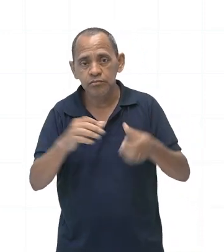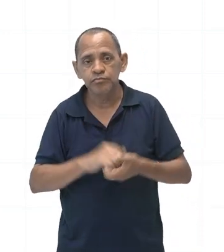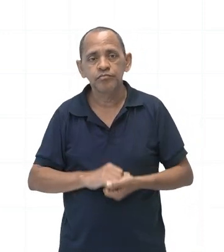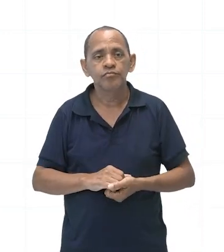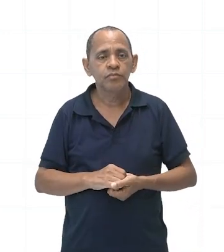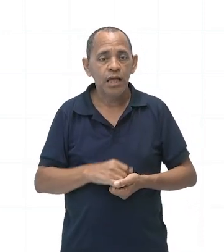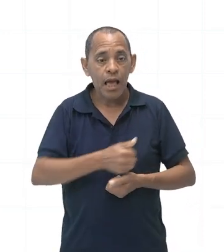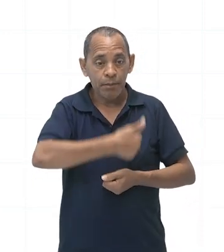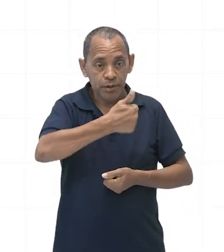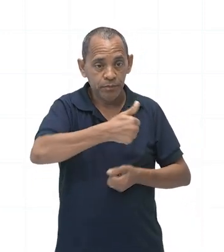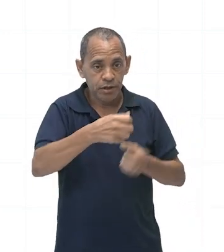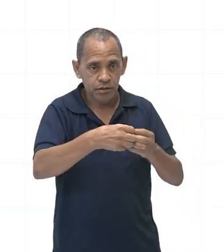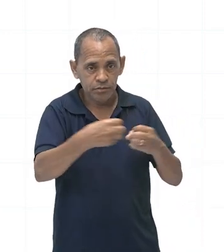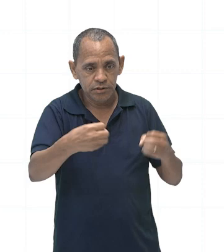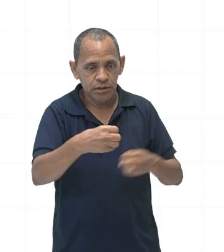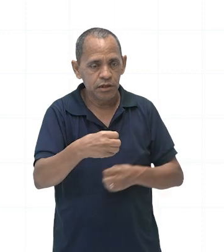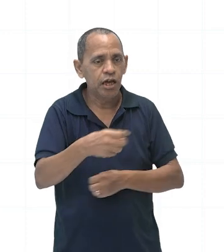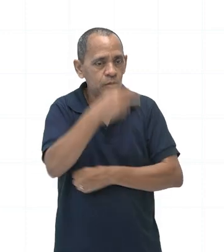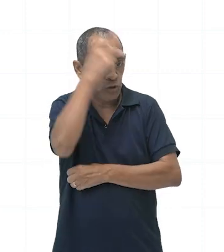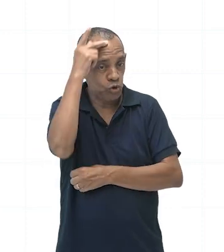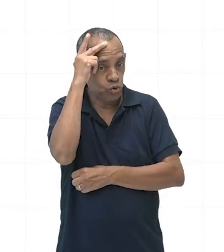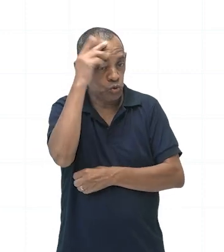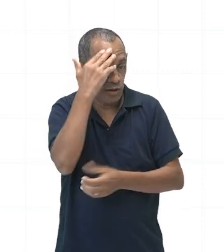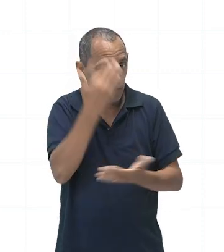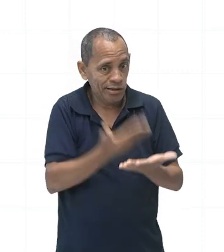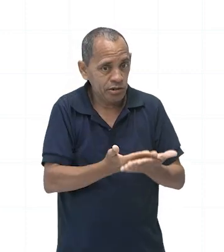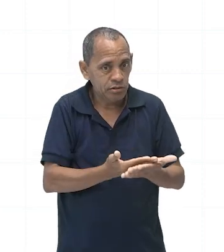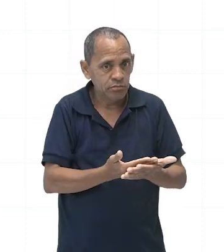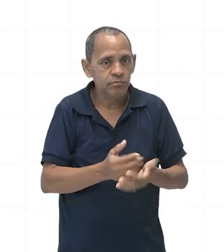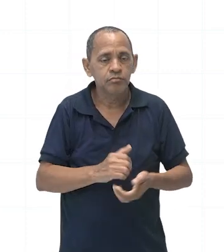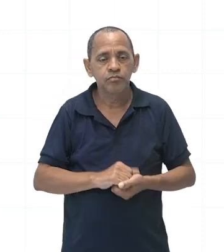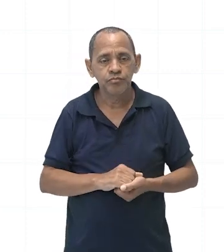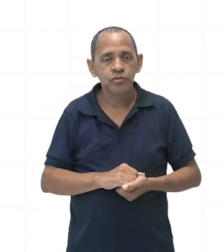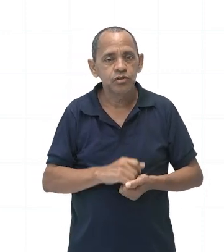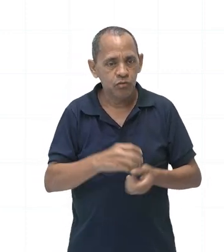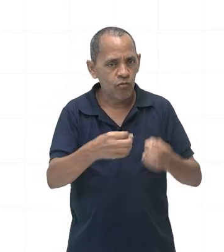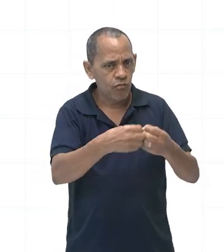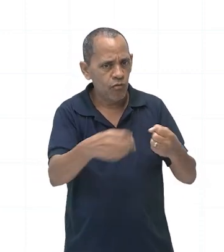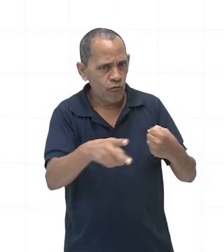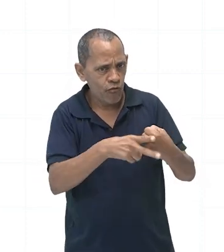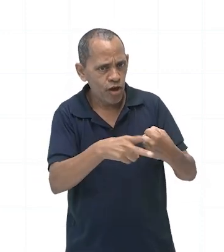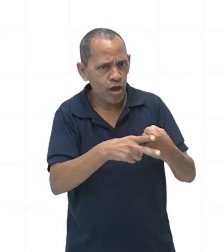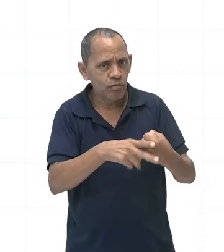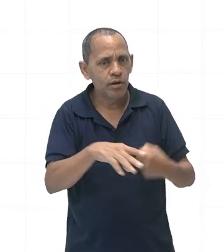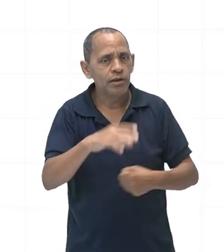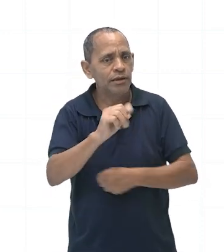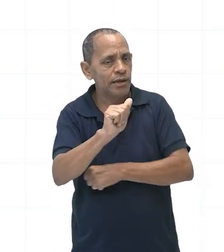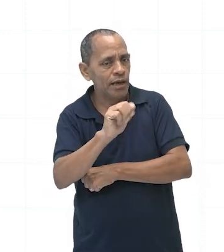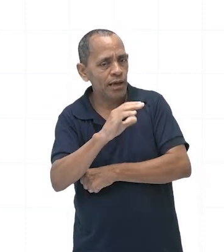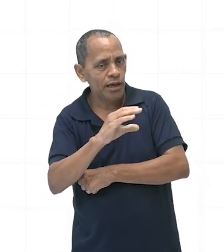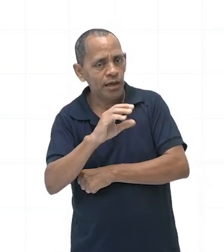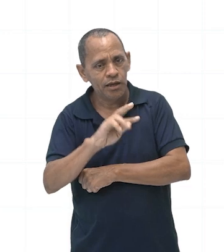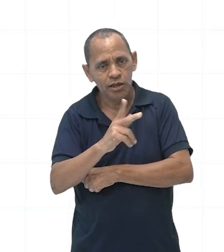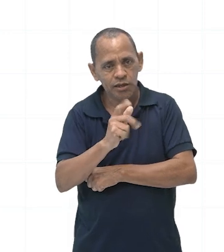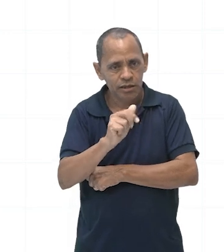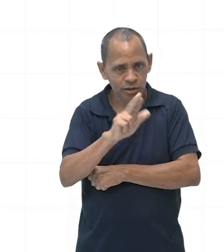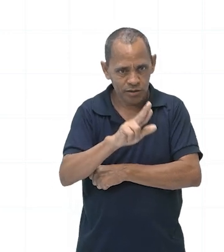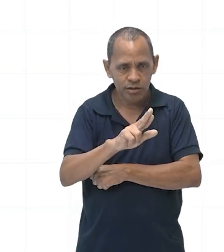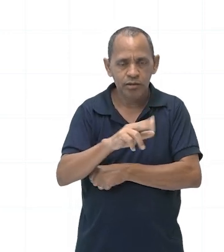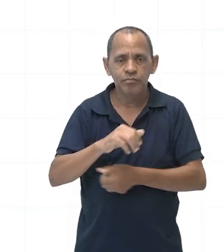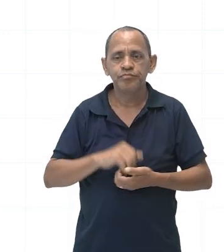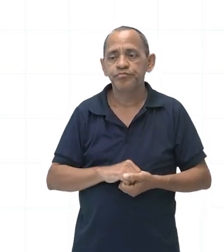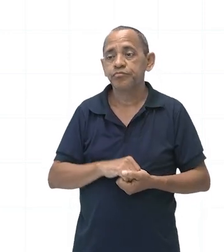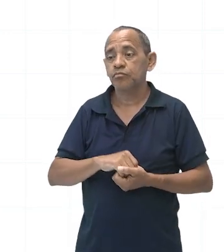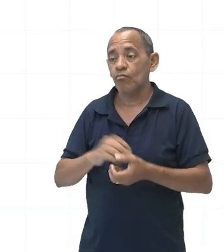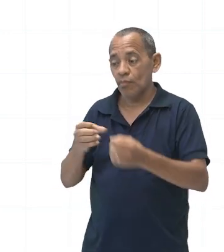oração, as pessoas acham. Percebam então que eu tenho ali o meu primeiro verbo, eu tenho a minha primeira oração. Então, as